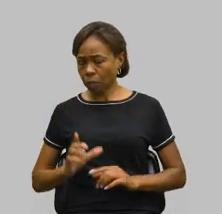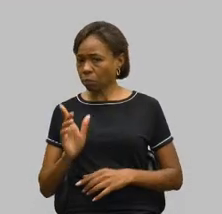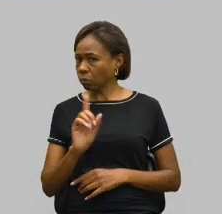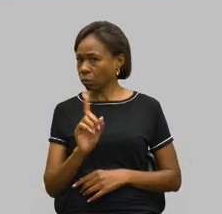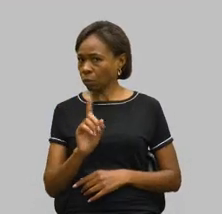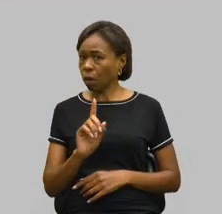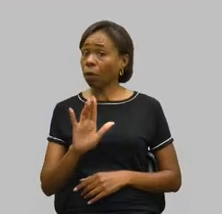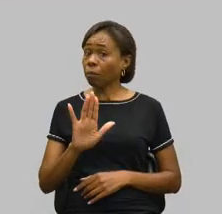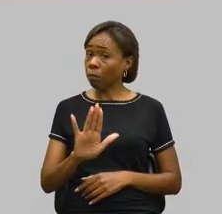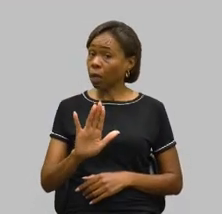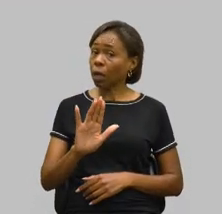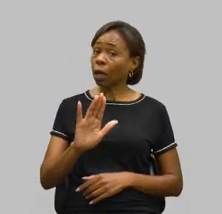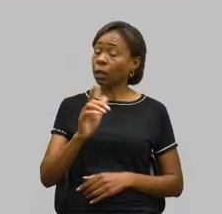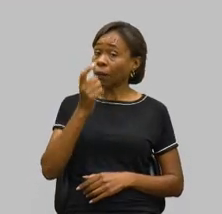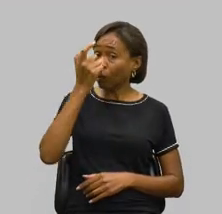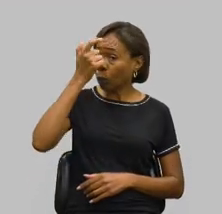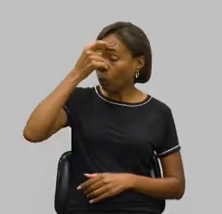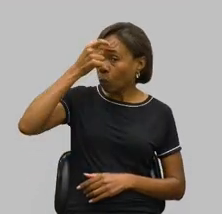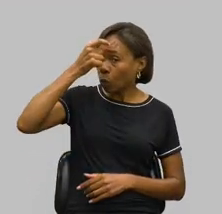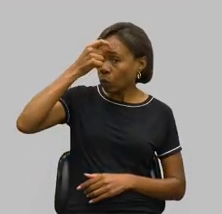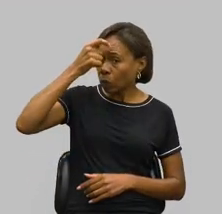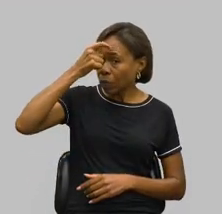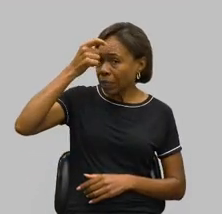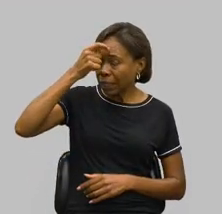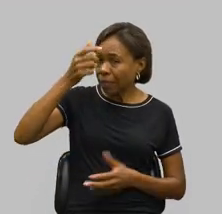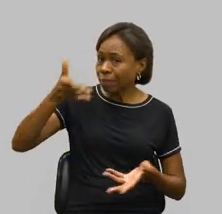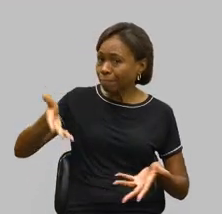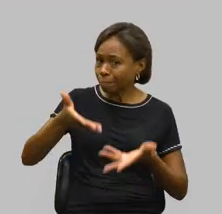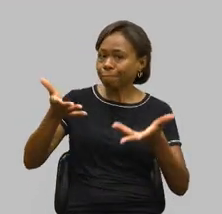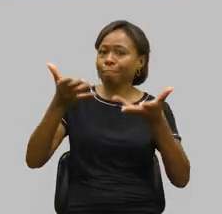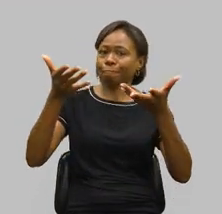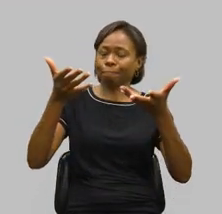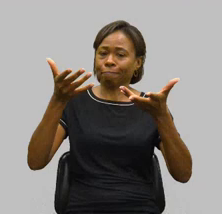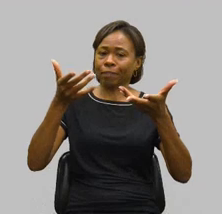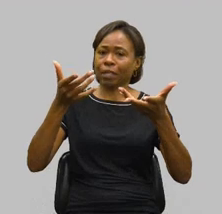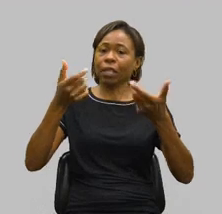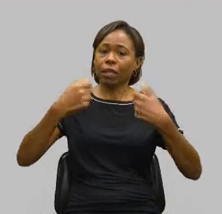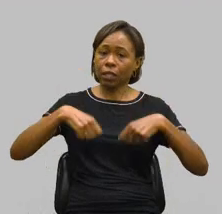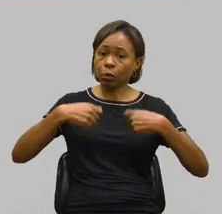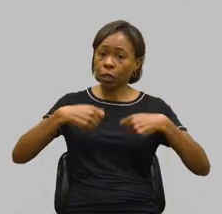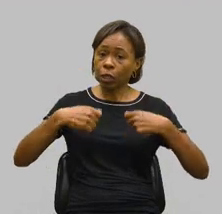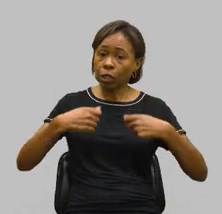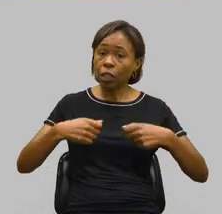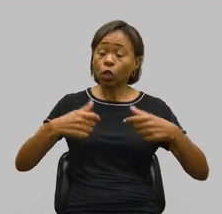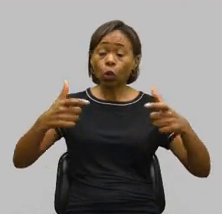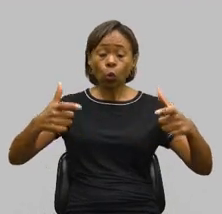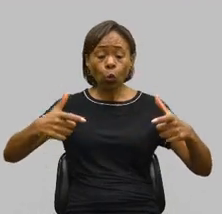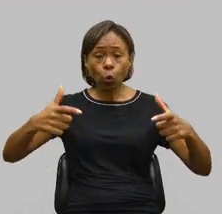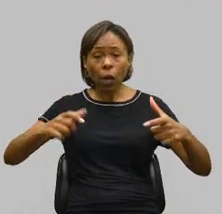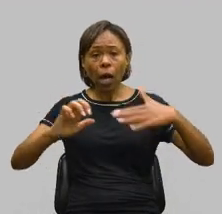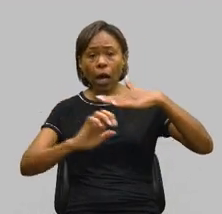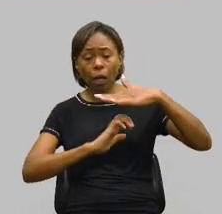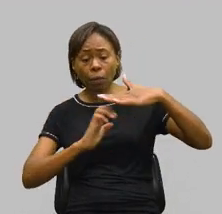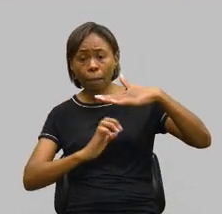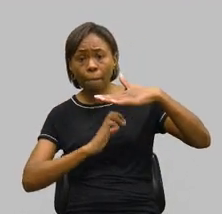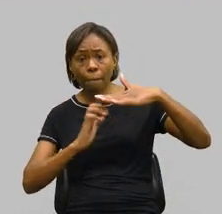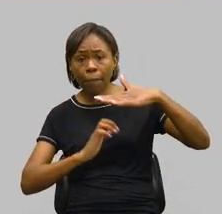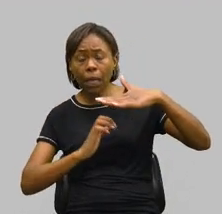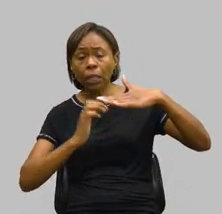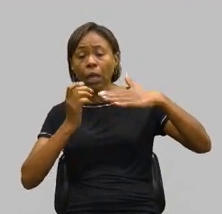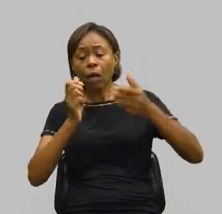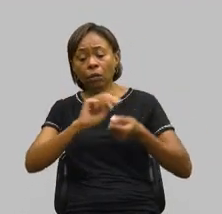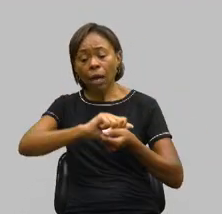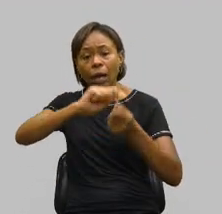uma consciência da necessidade de criar uma ambientação para que as pessoas com deficiência